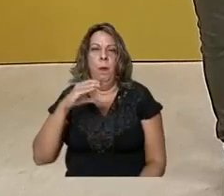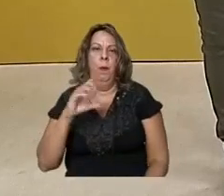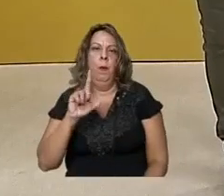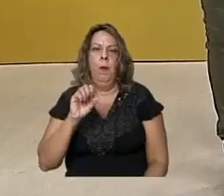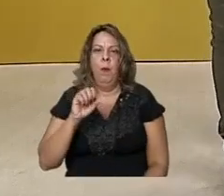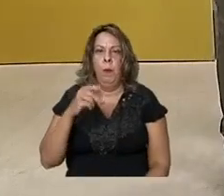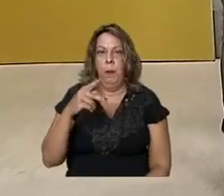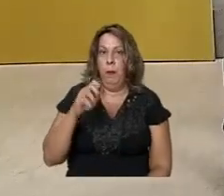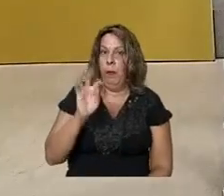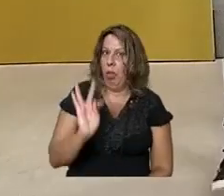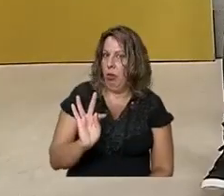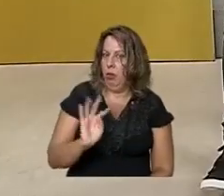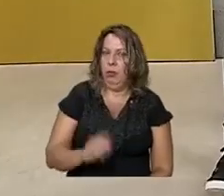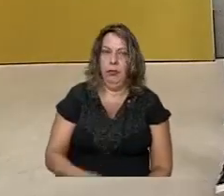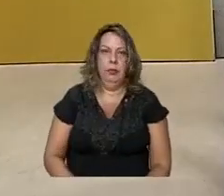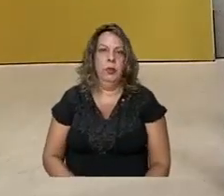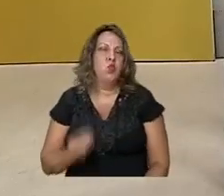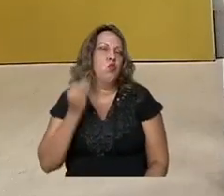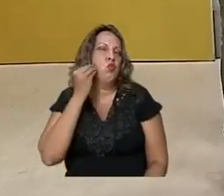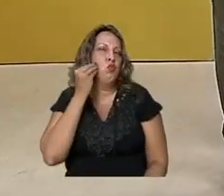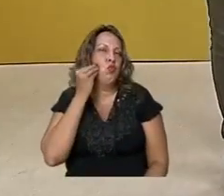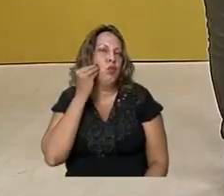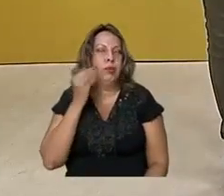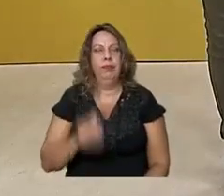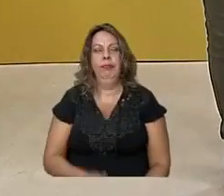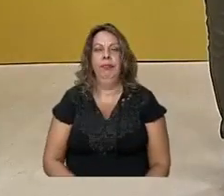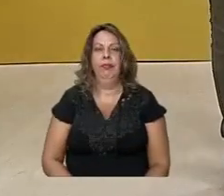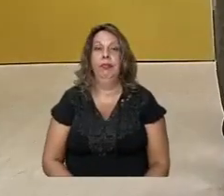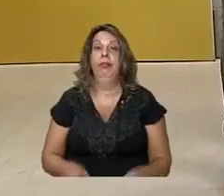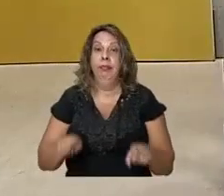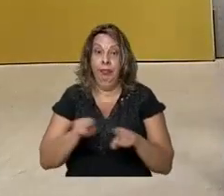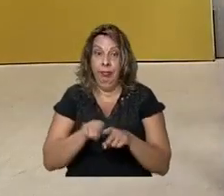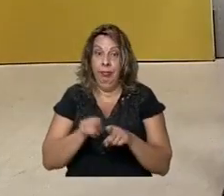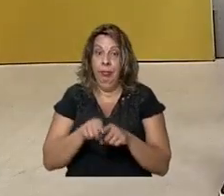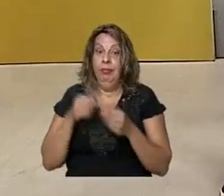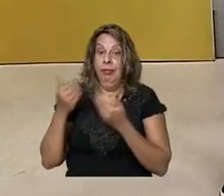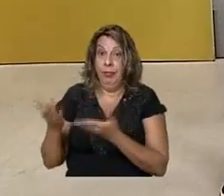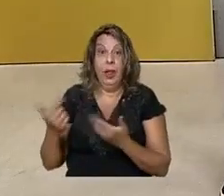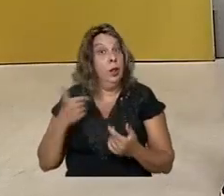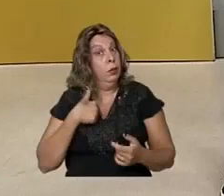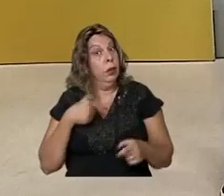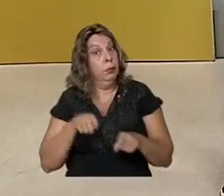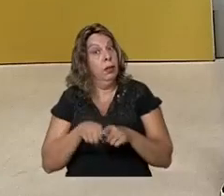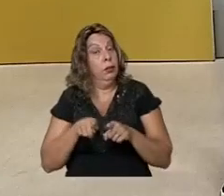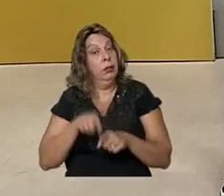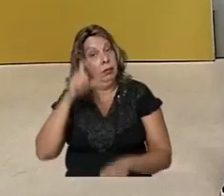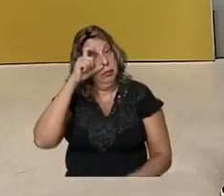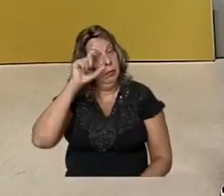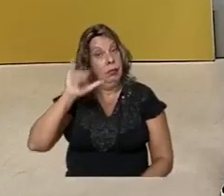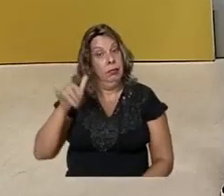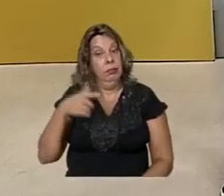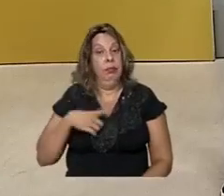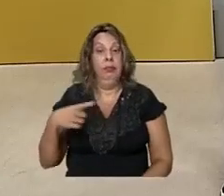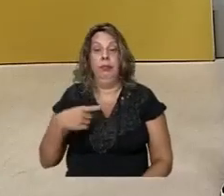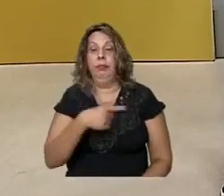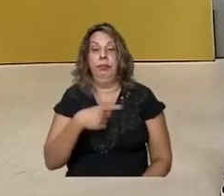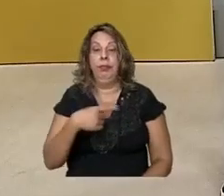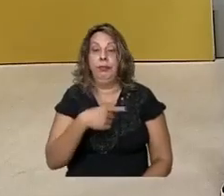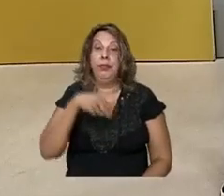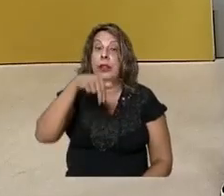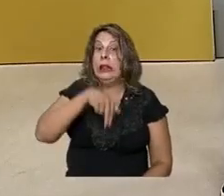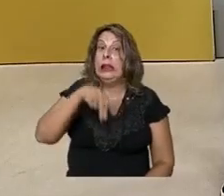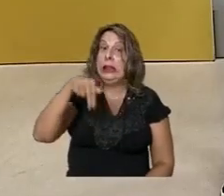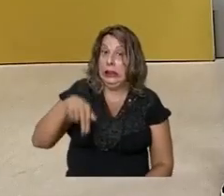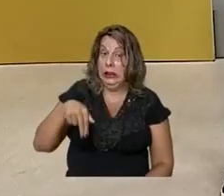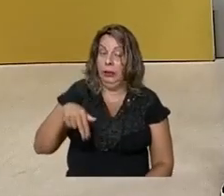lá, tá? Um beijo pra Vivi Closet. Muito bem, segue a Jaque no Insta. Eu também tô lá no arroba Verciane, também com letra dobrada.